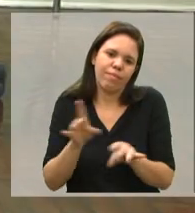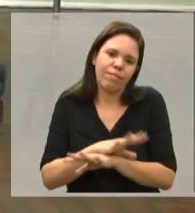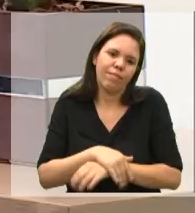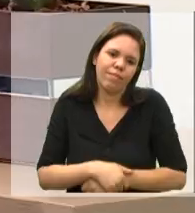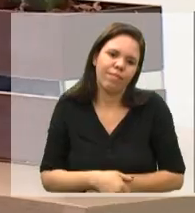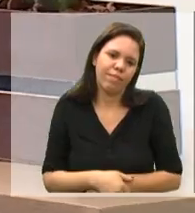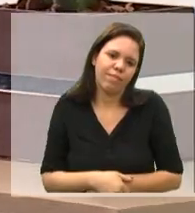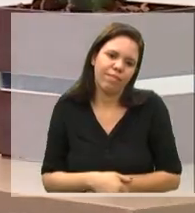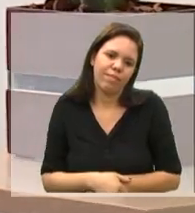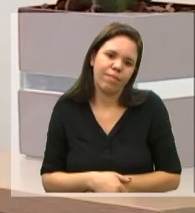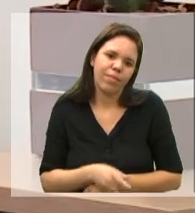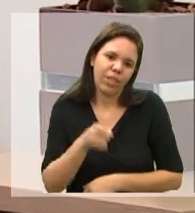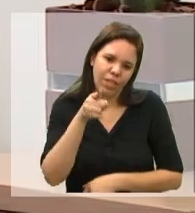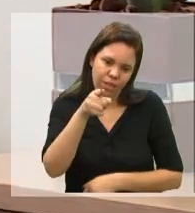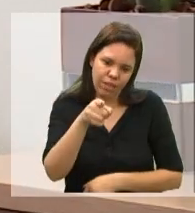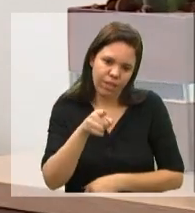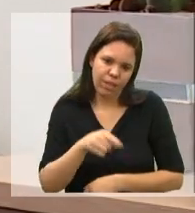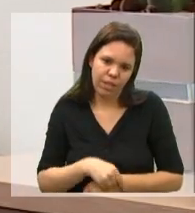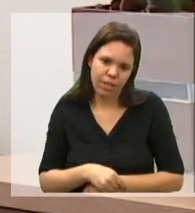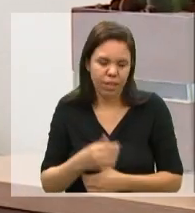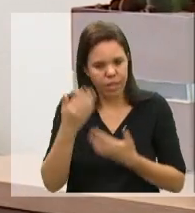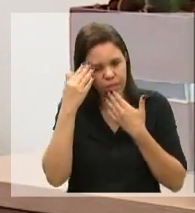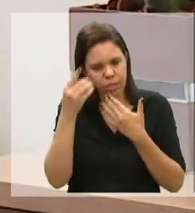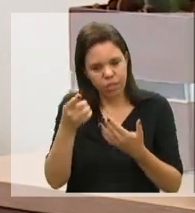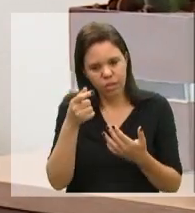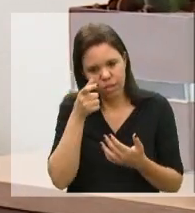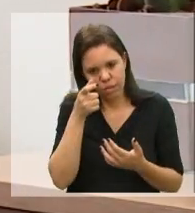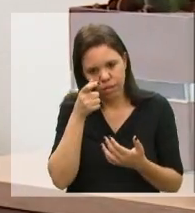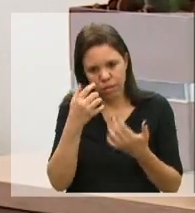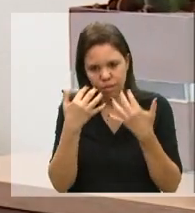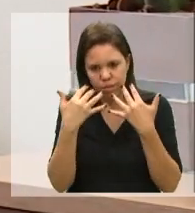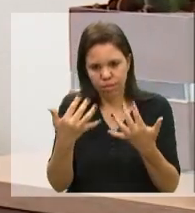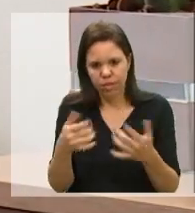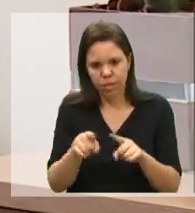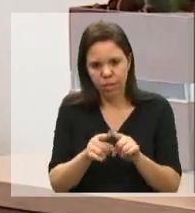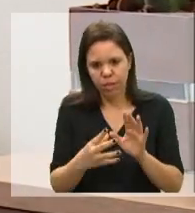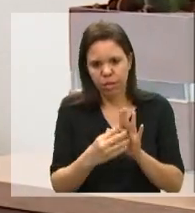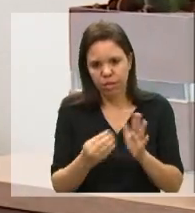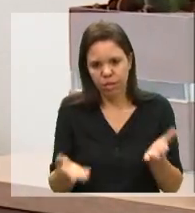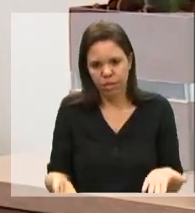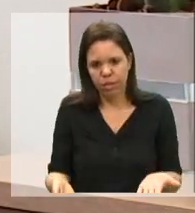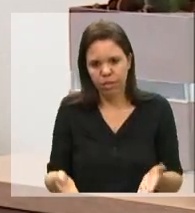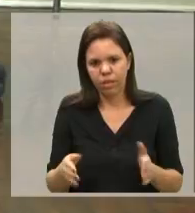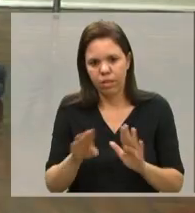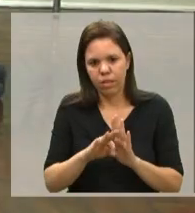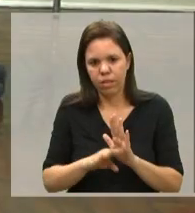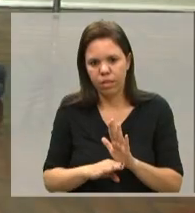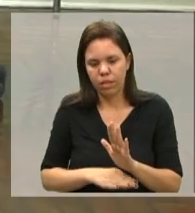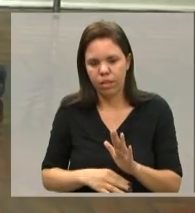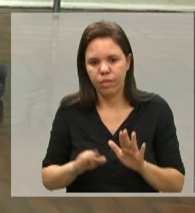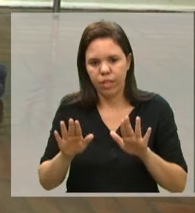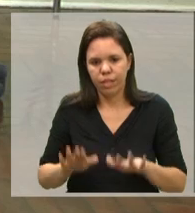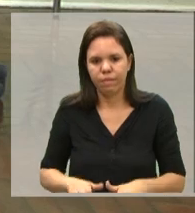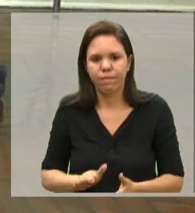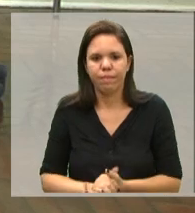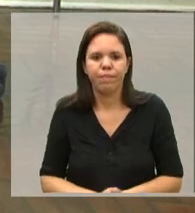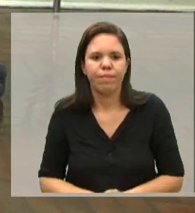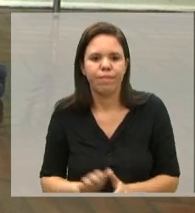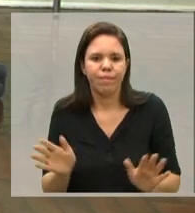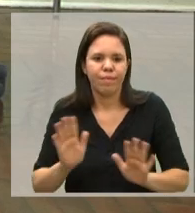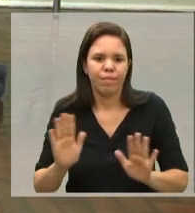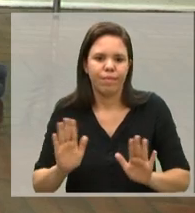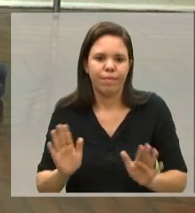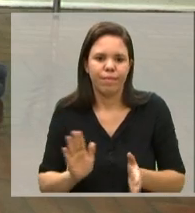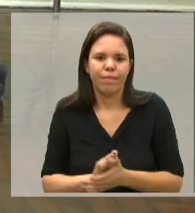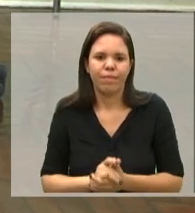terminou. E você, eu agradeço a presença, falar desse modelo, a presença aqui no nosso programa. Eu vou ficando por aqui. Até